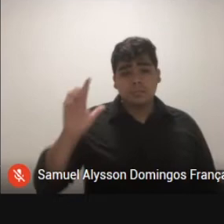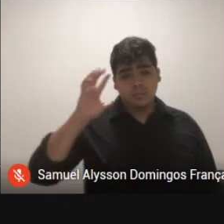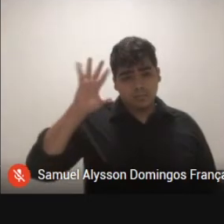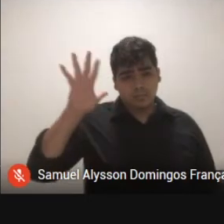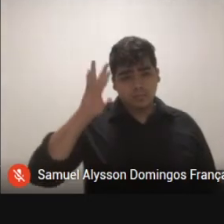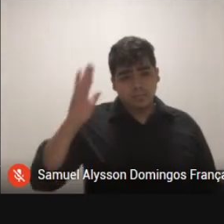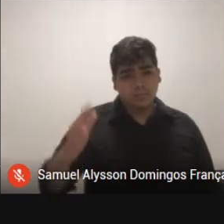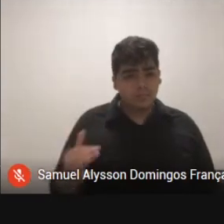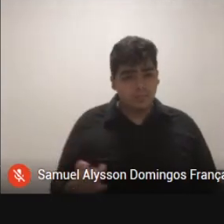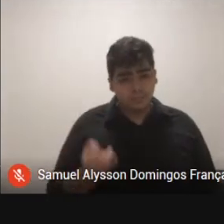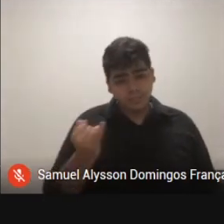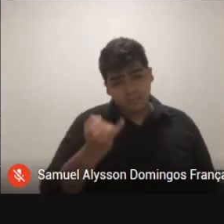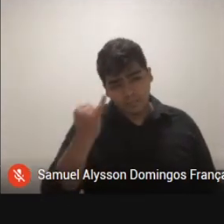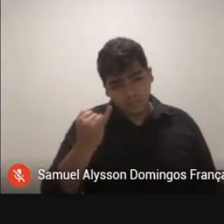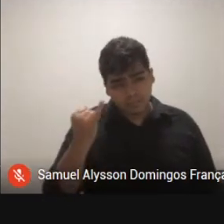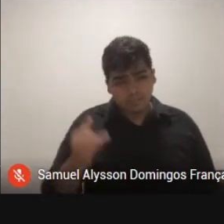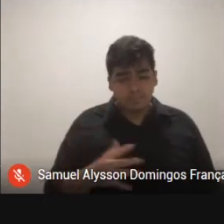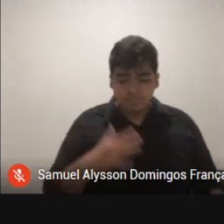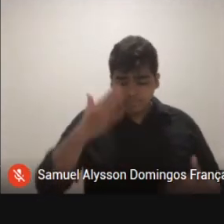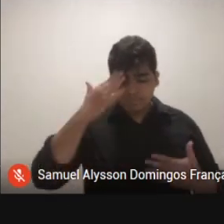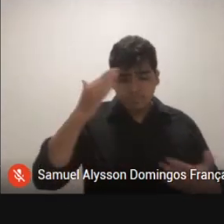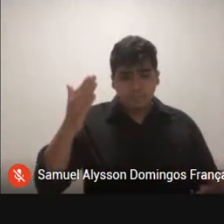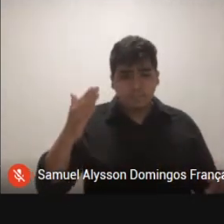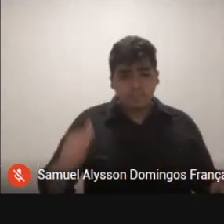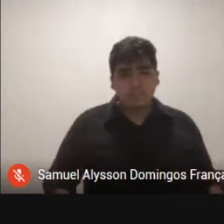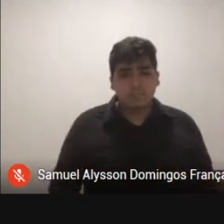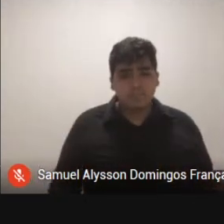Então, muito obrigada.